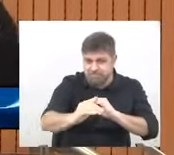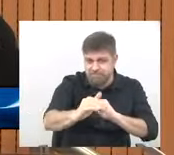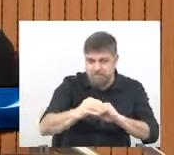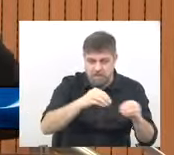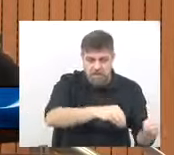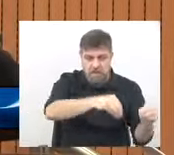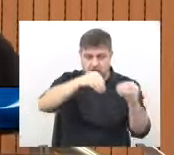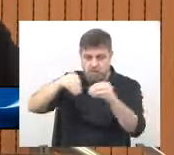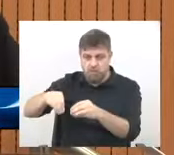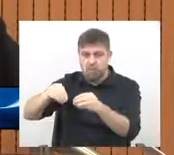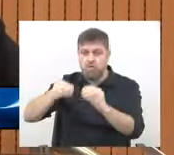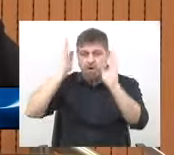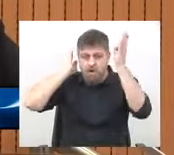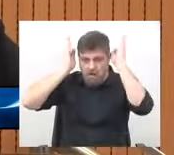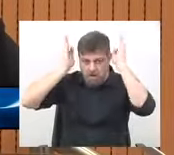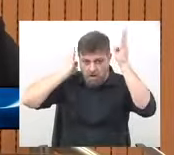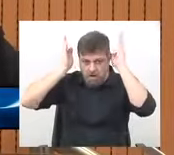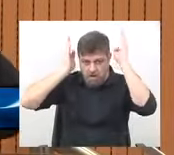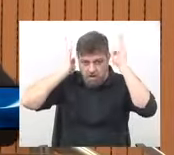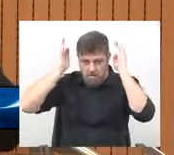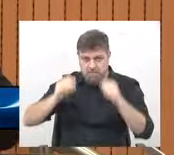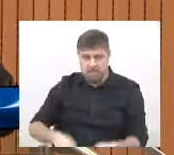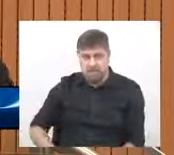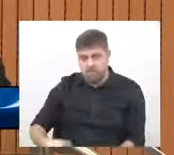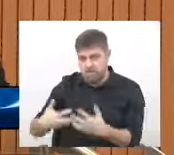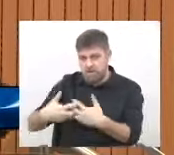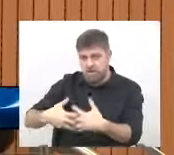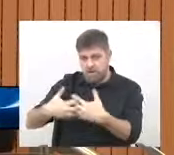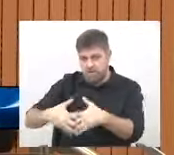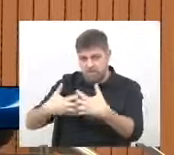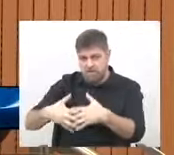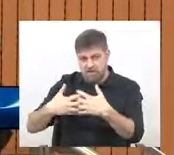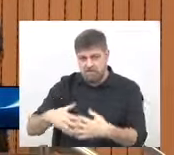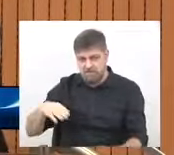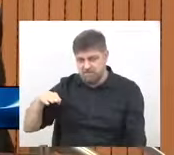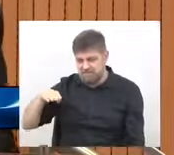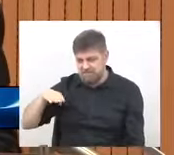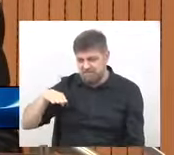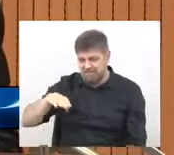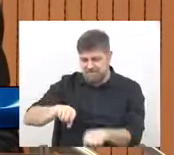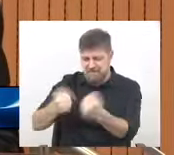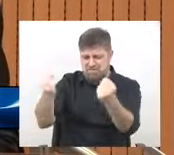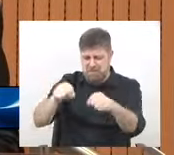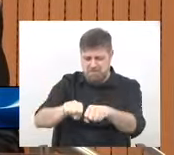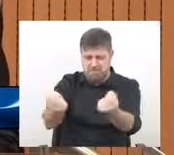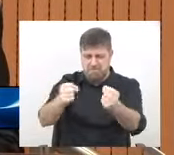os caminhões, para as máquinas, destruir nos bairros.